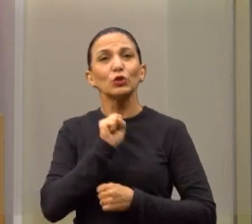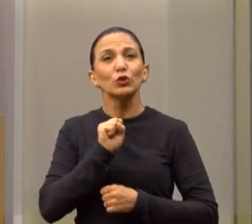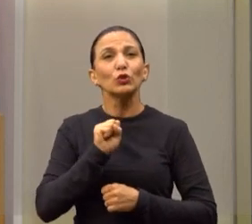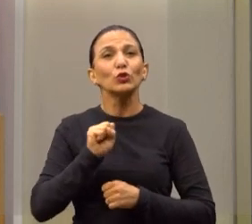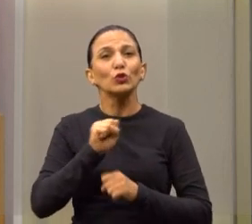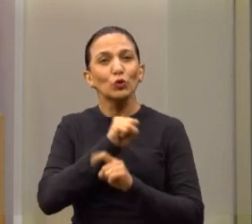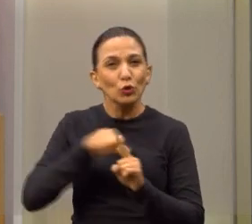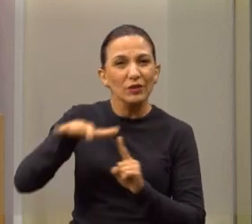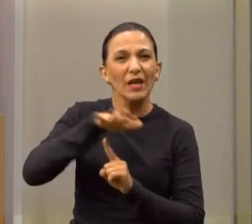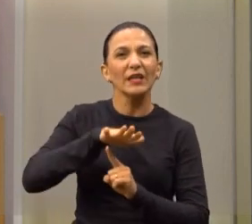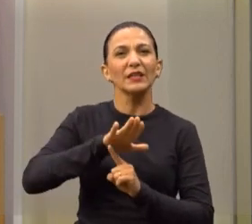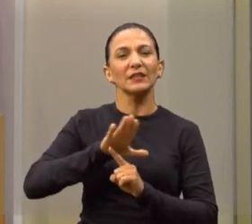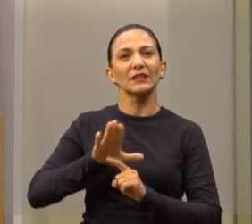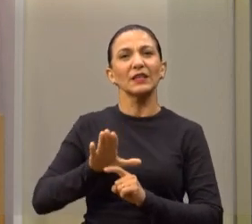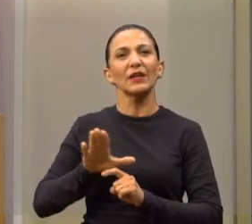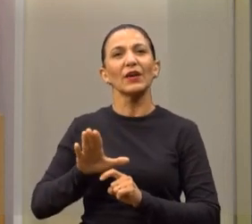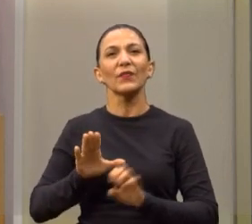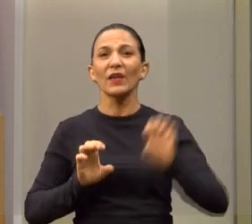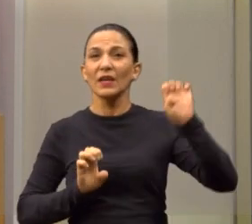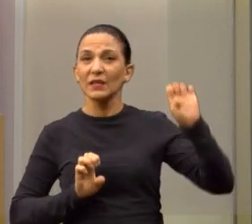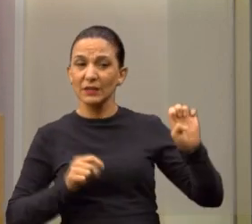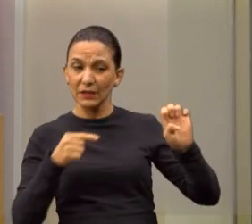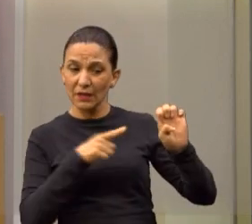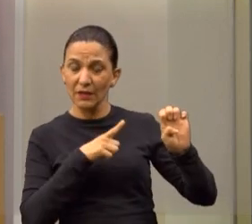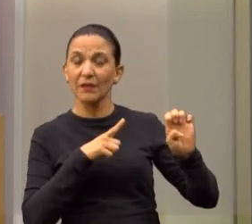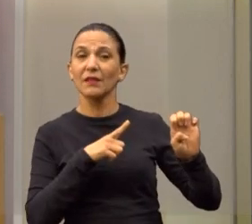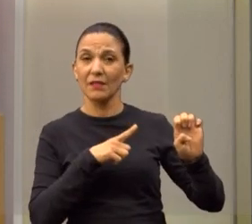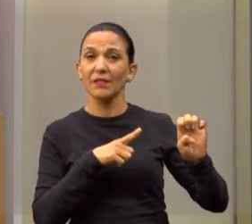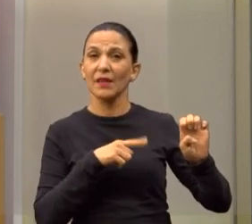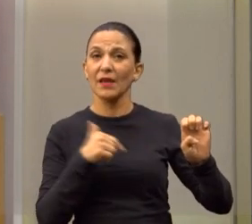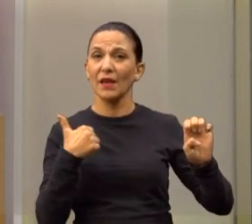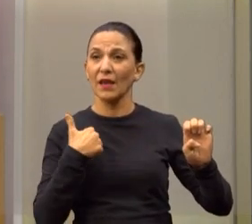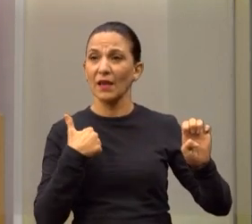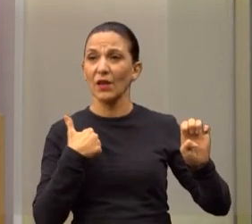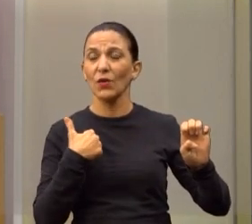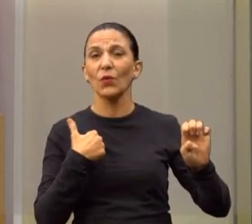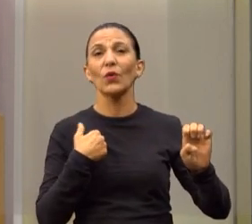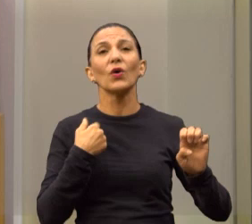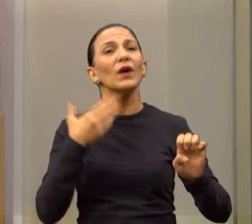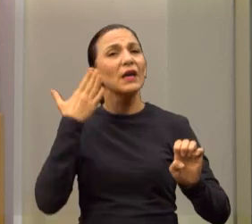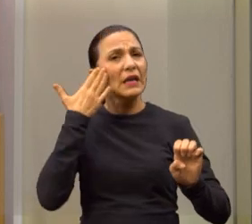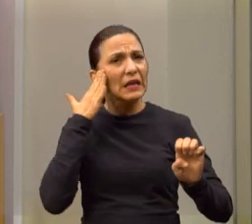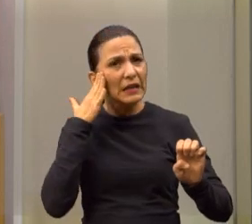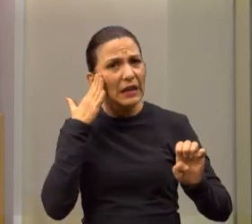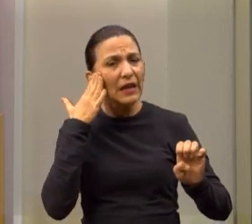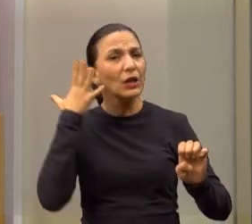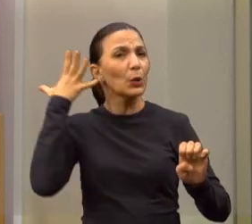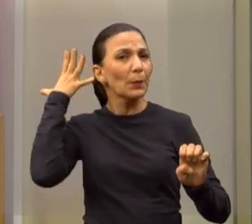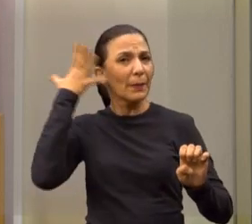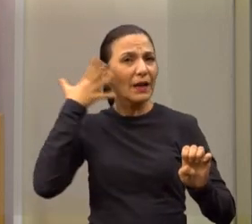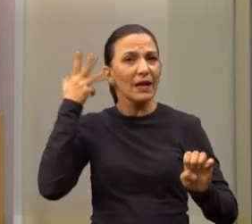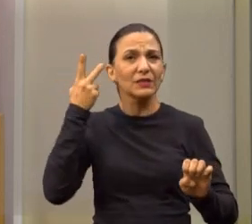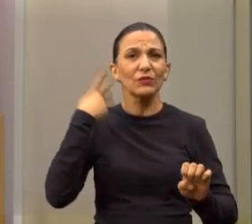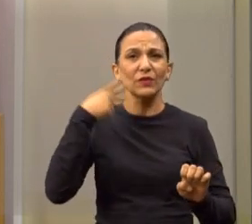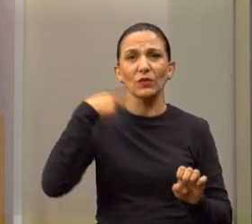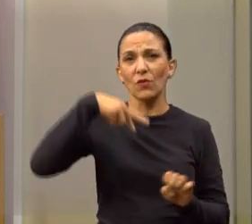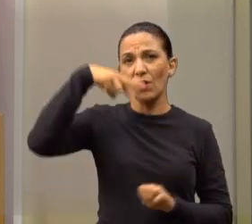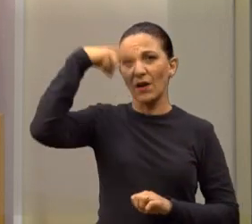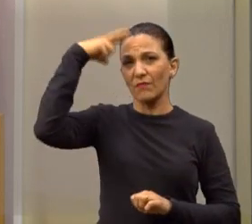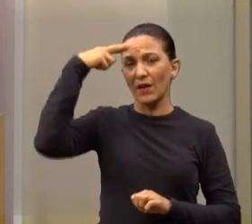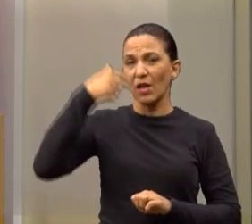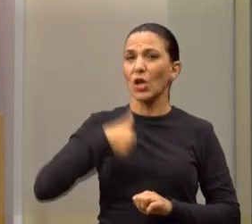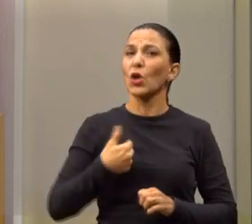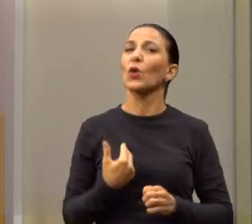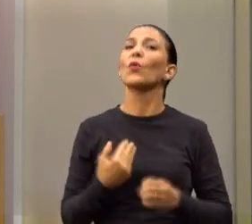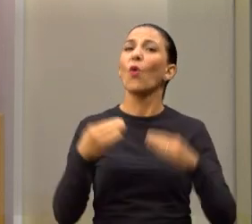socialista e de esquerda, eu entendo alguns apontamentos que o vereador Rafael De Angeli coloca na tarde de hoje, inclusive